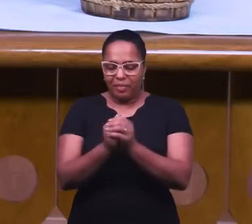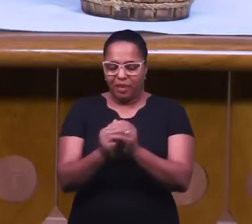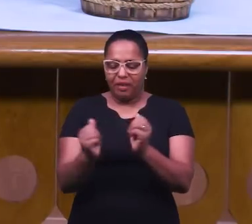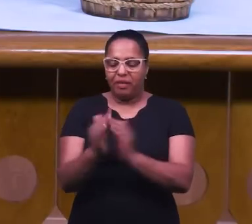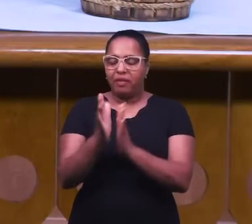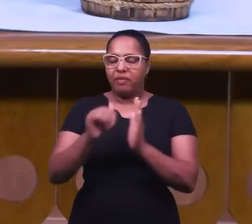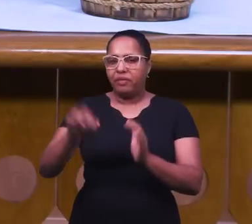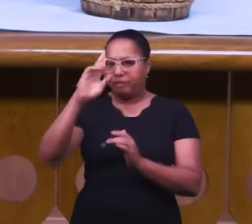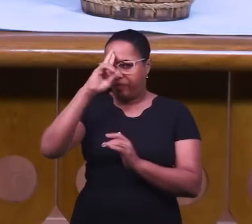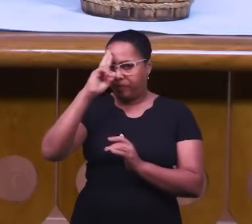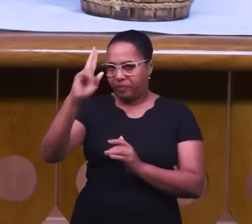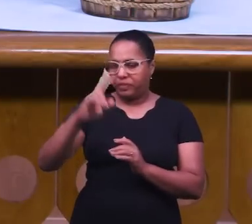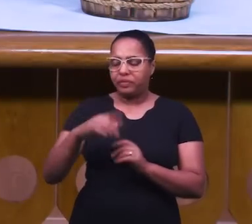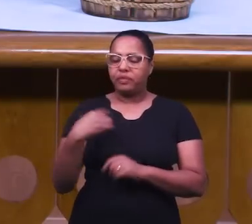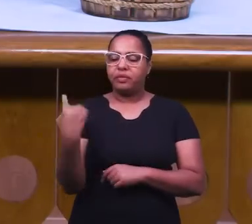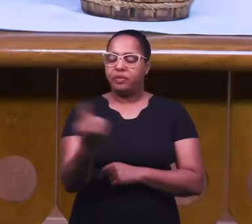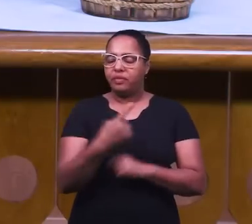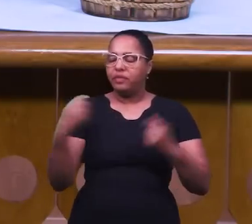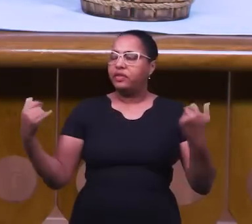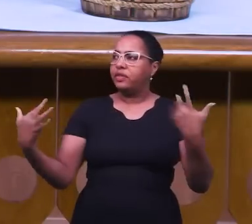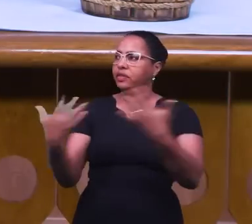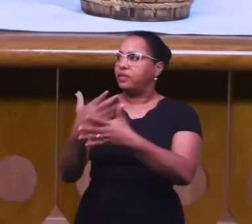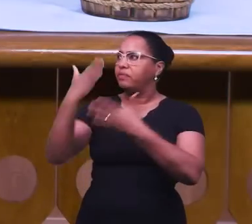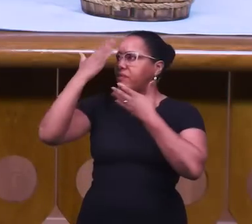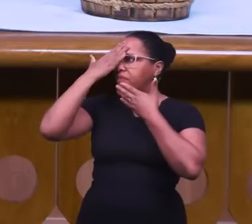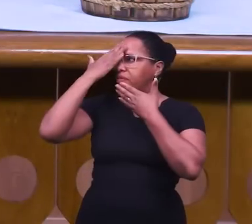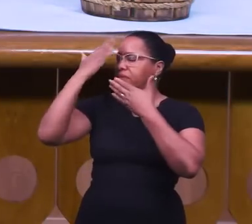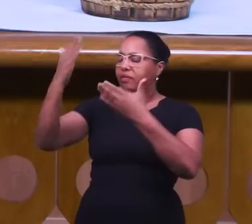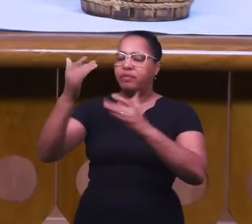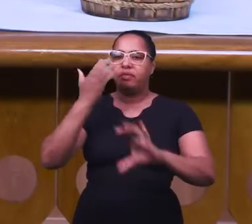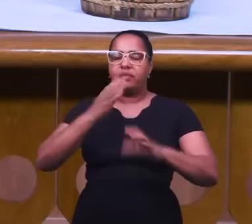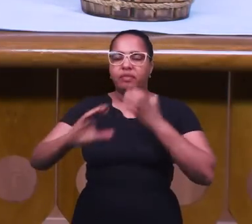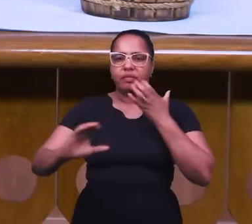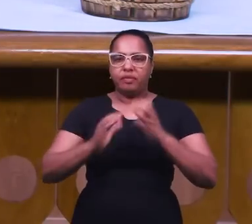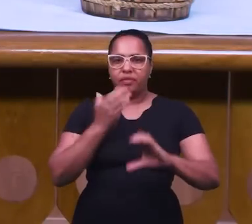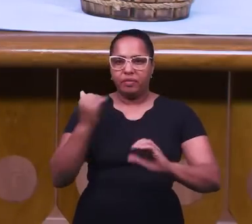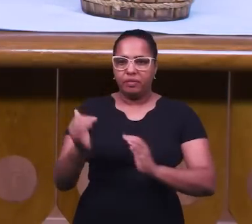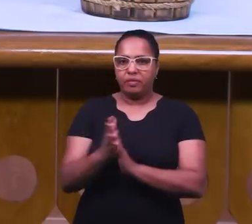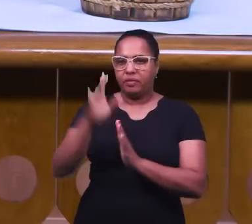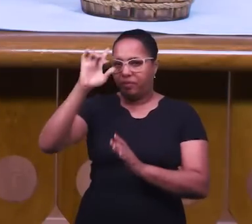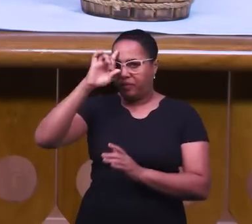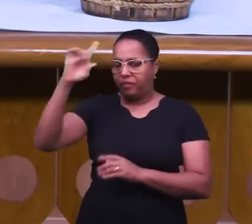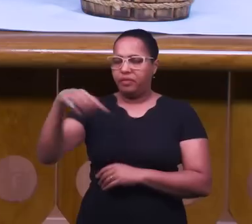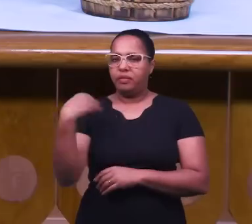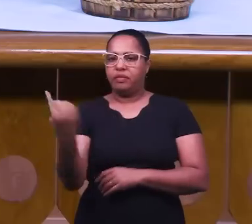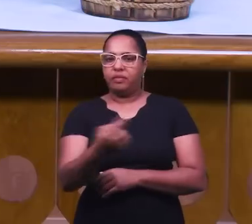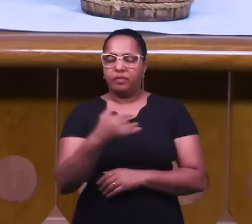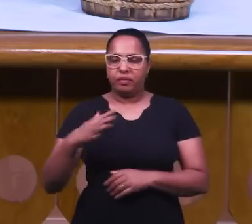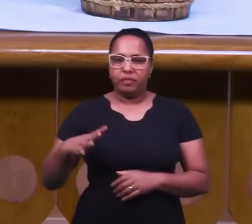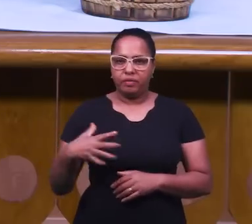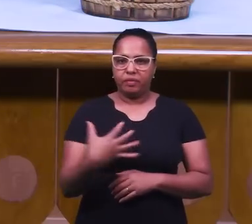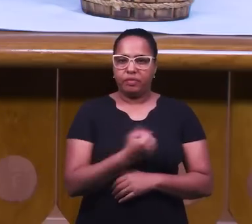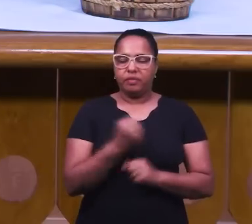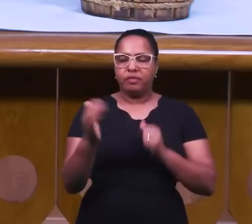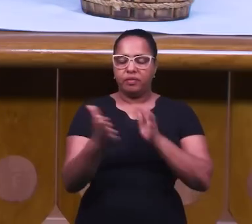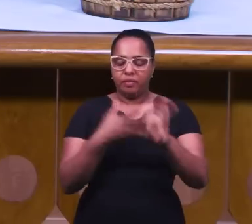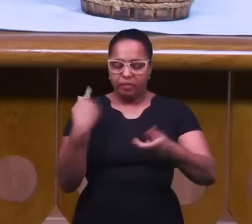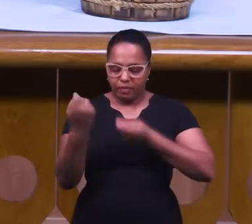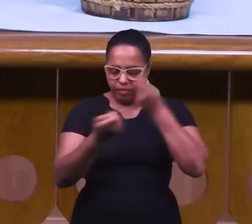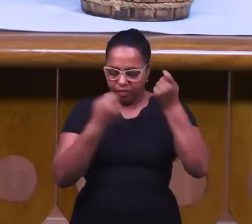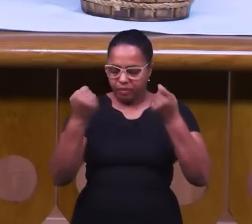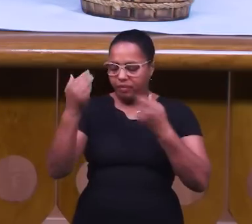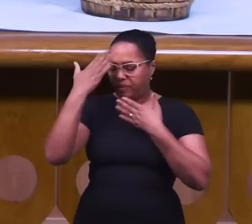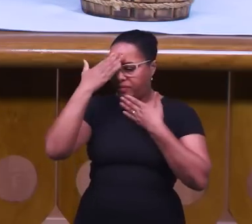Amém. Louvado seja o nome do Senhor por podermos glorificar e bendizer, cantando louvores ao Deus da nossa salvação.